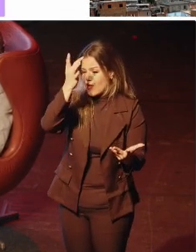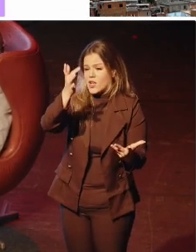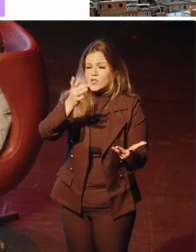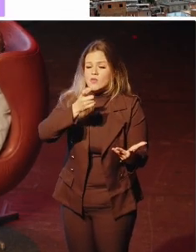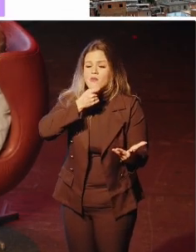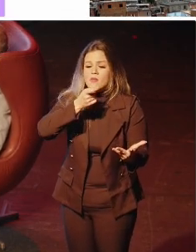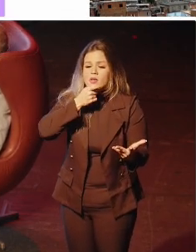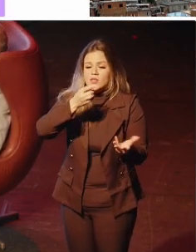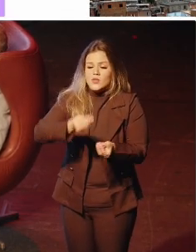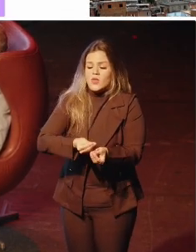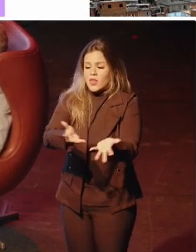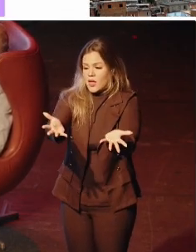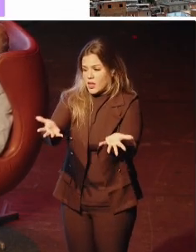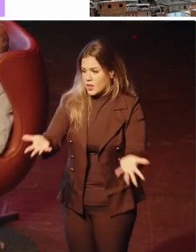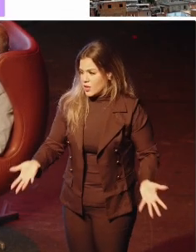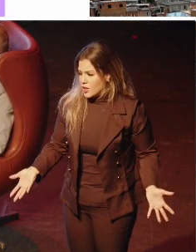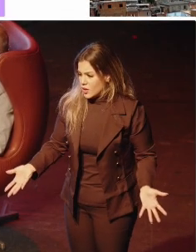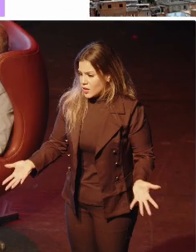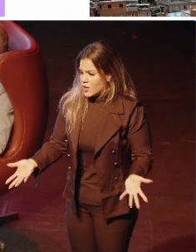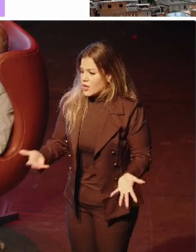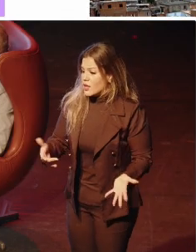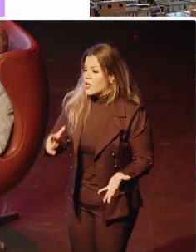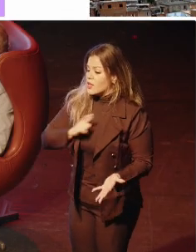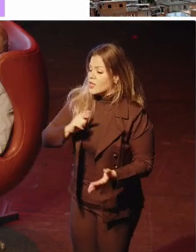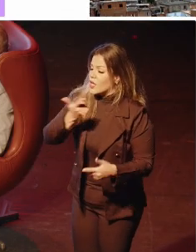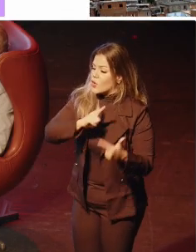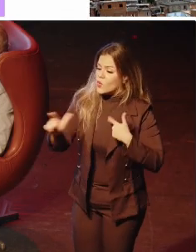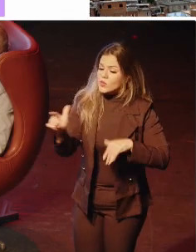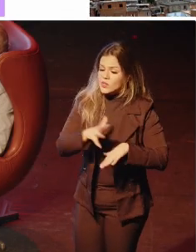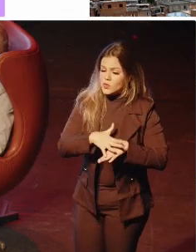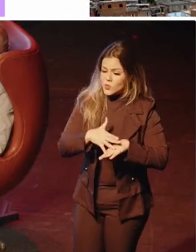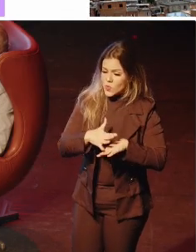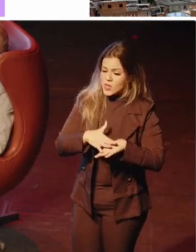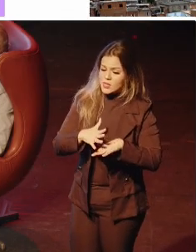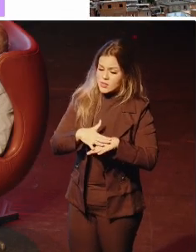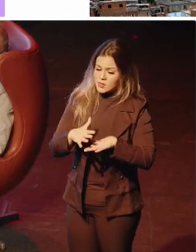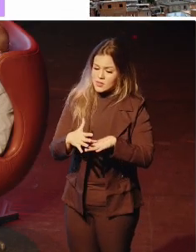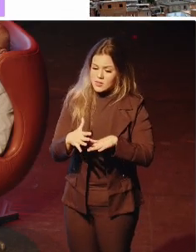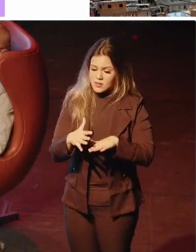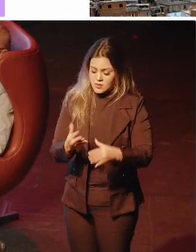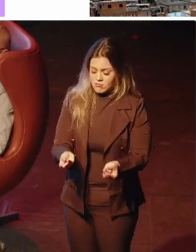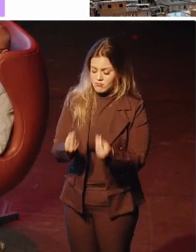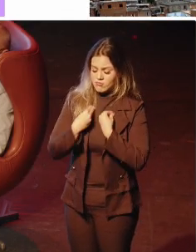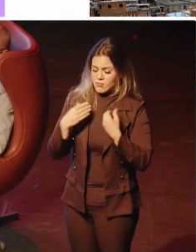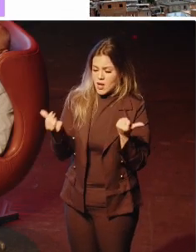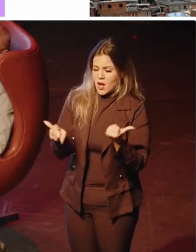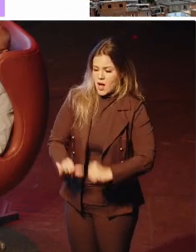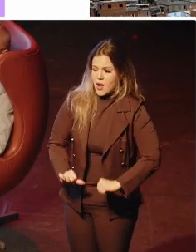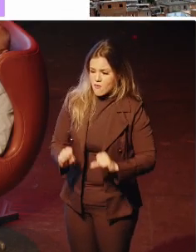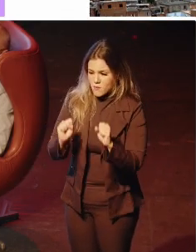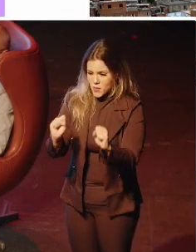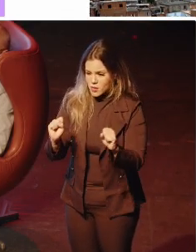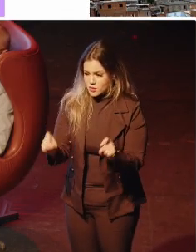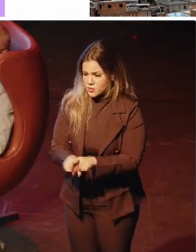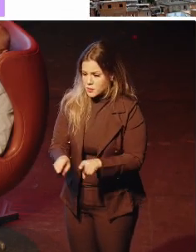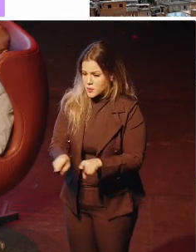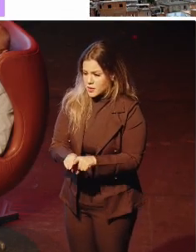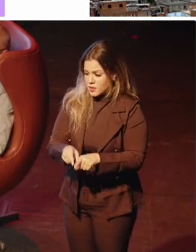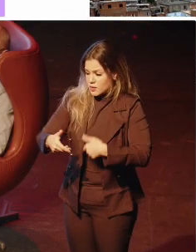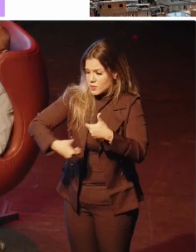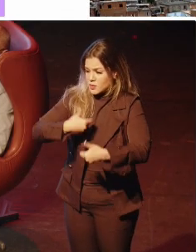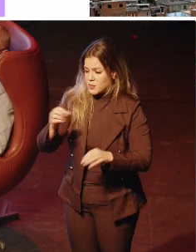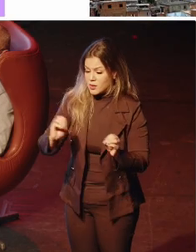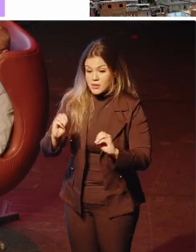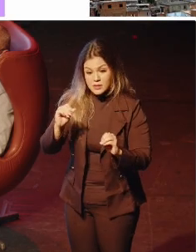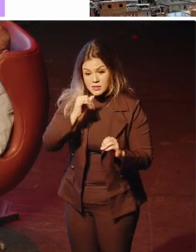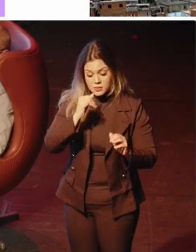exemplo, doenças crônicas não degenerativas, que a Cláudia vai mostrar o que precisa tratar. Se você